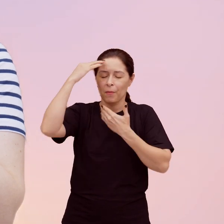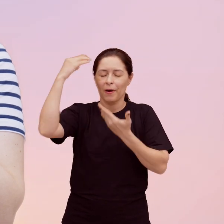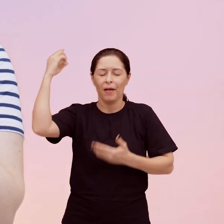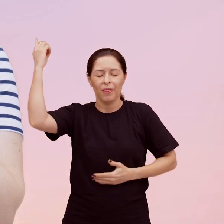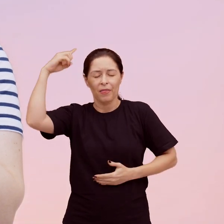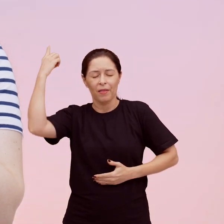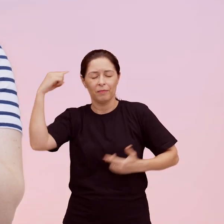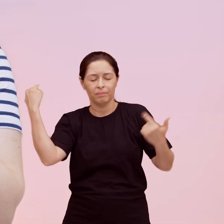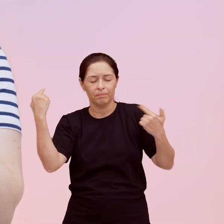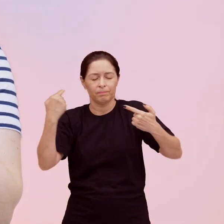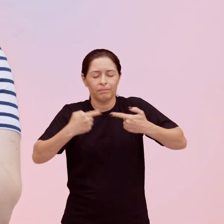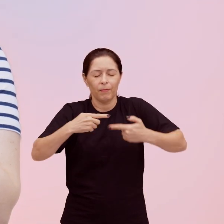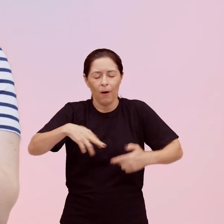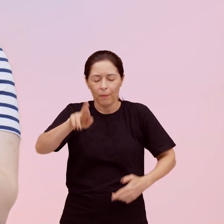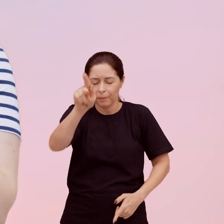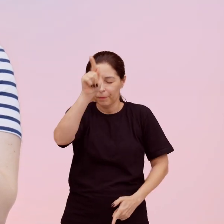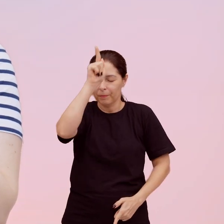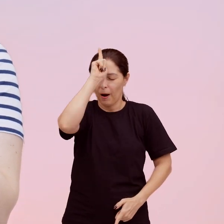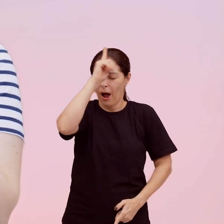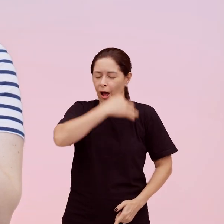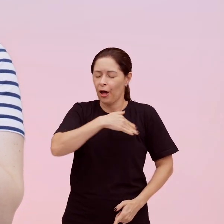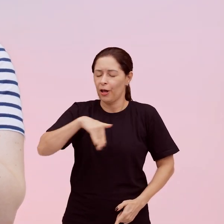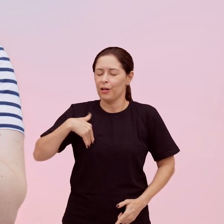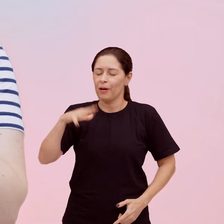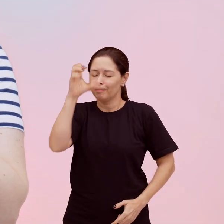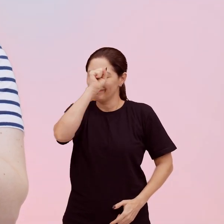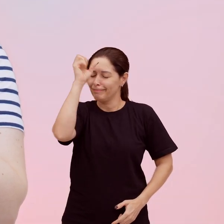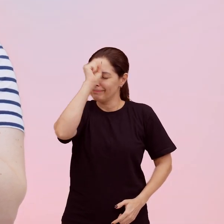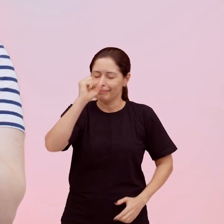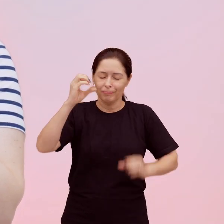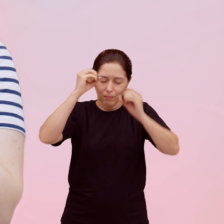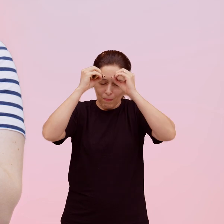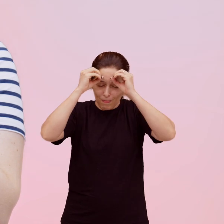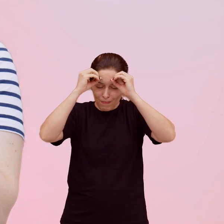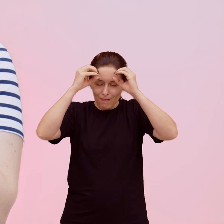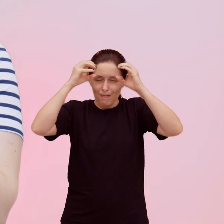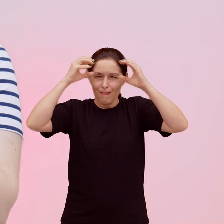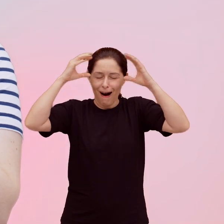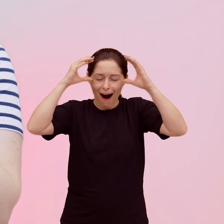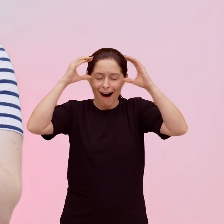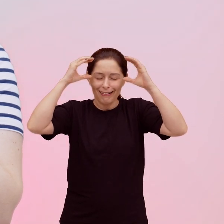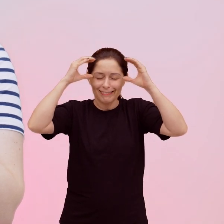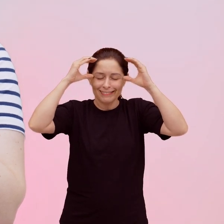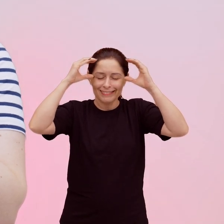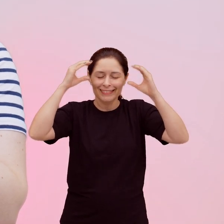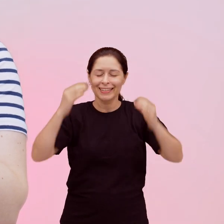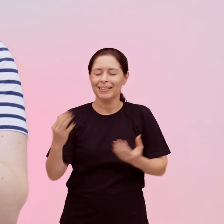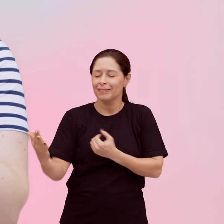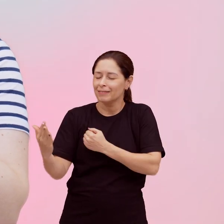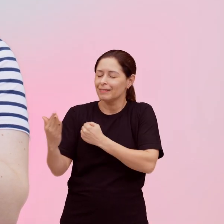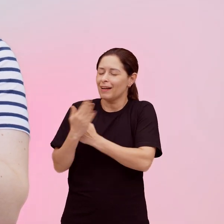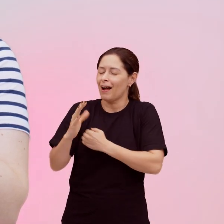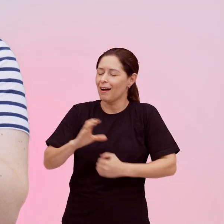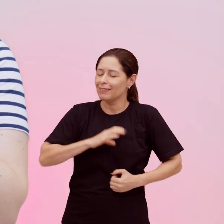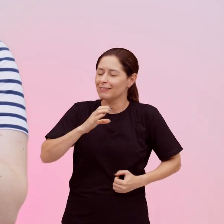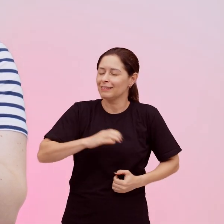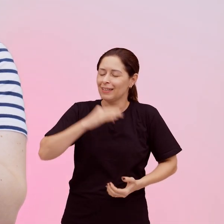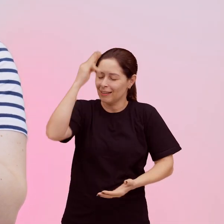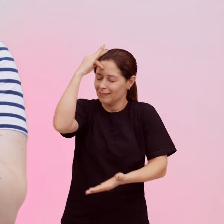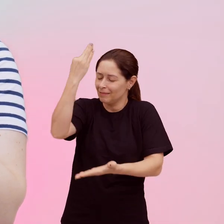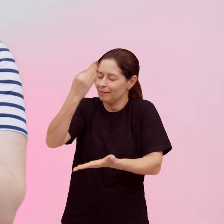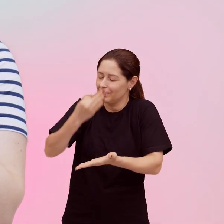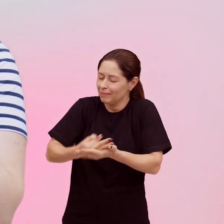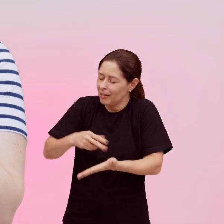enfrentou Golias e a gente pôde aprender muito com ele. Ajuda, Deus, a gente a ter coragem, a gente ter